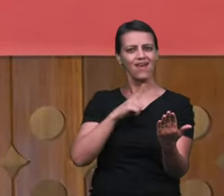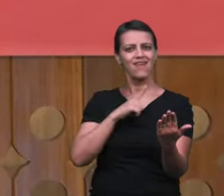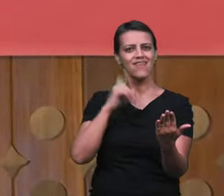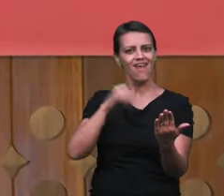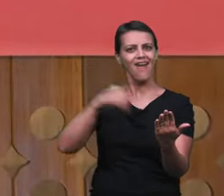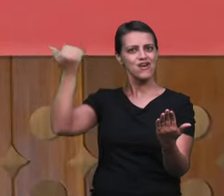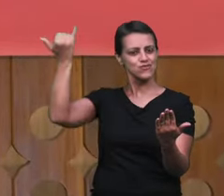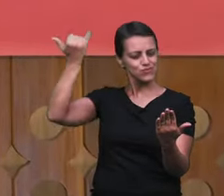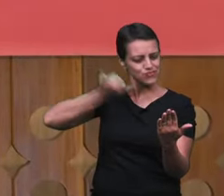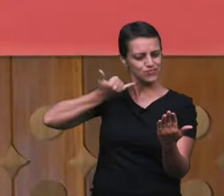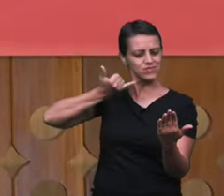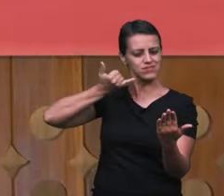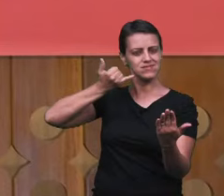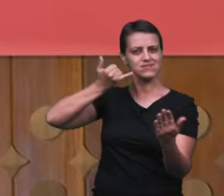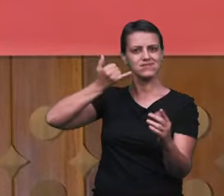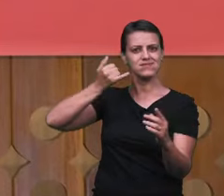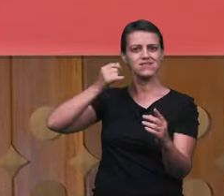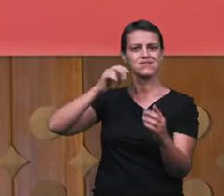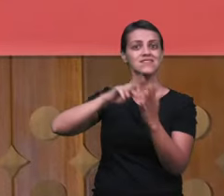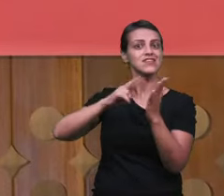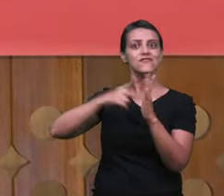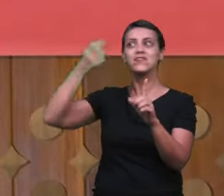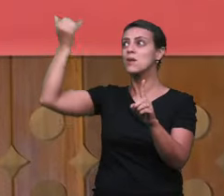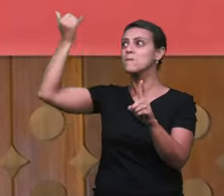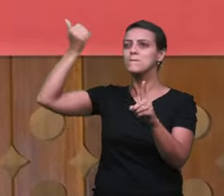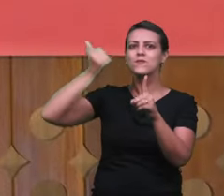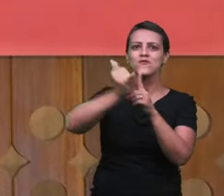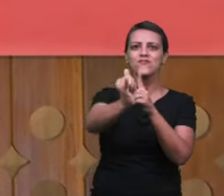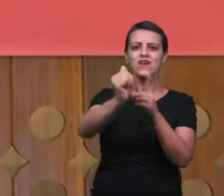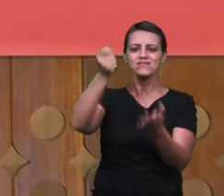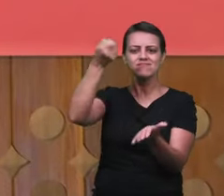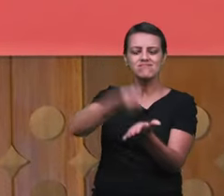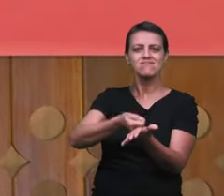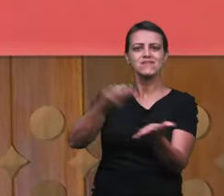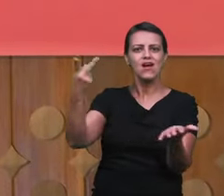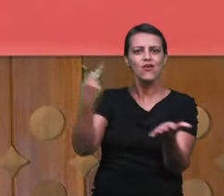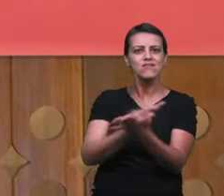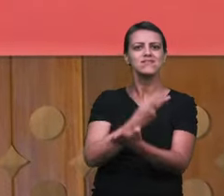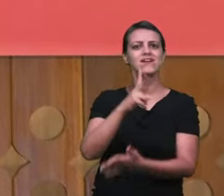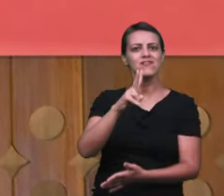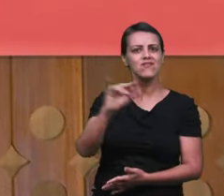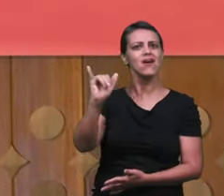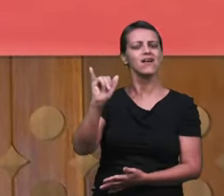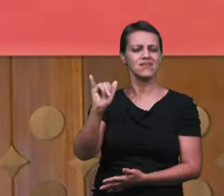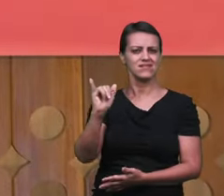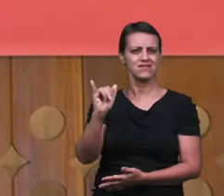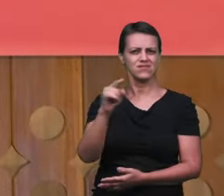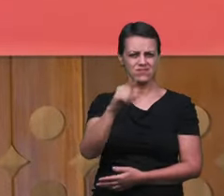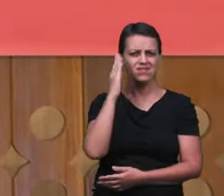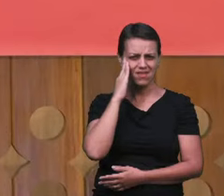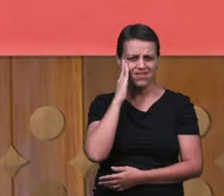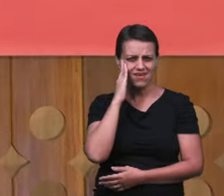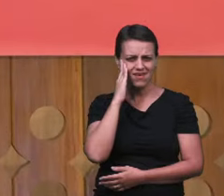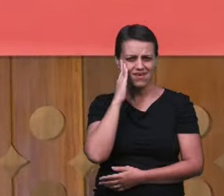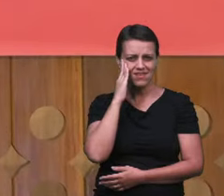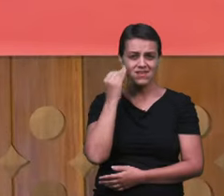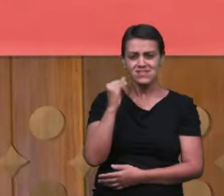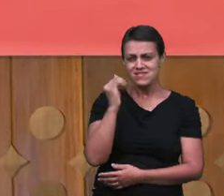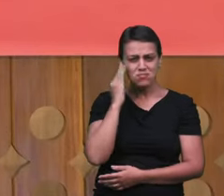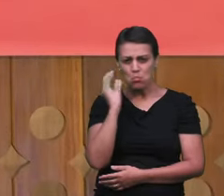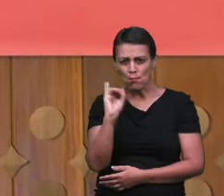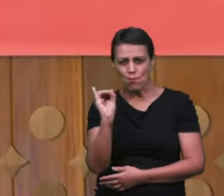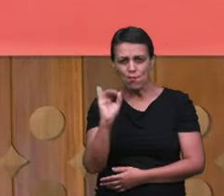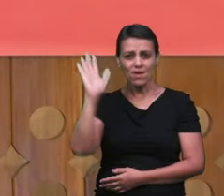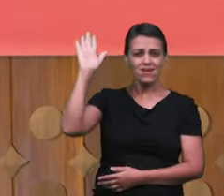o profético. É aquilo que nós estamos vivendo. Deu para entender? Quem não entendeu, levante a mão. Nós vamos